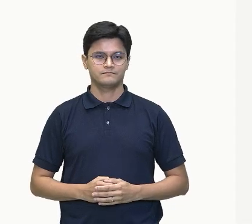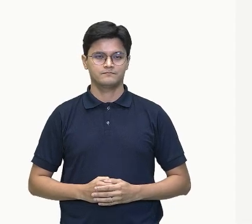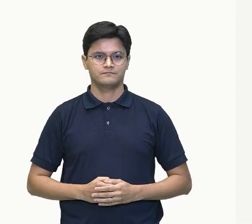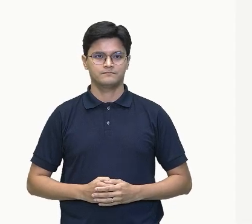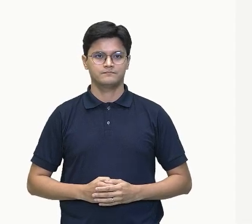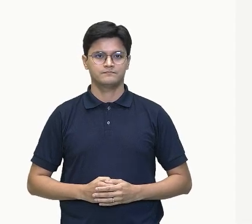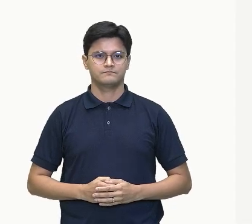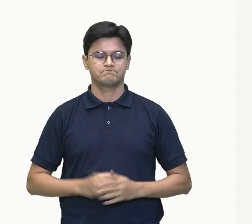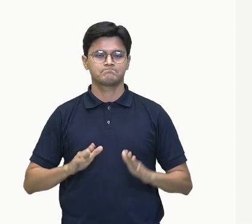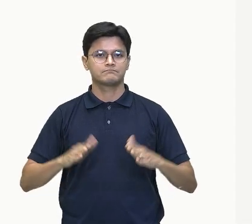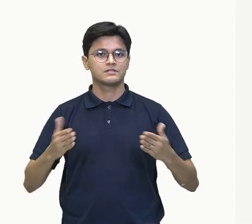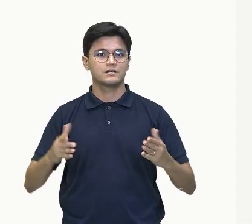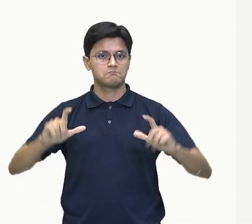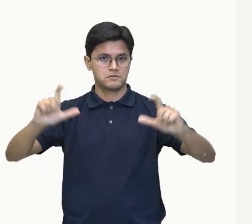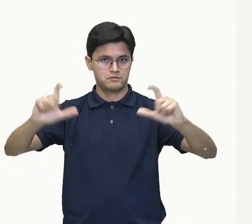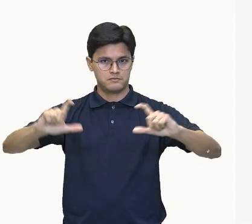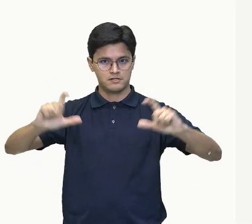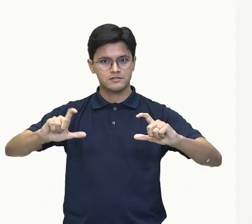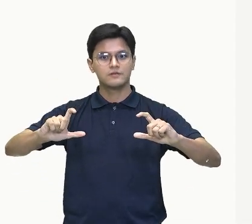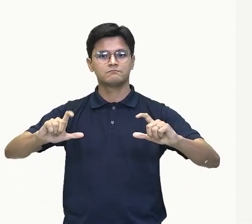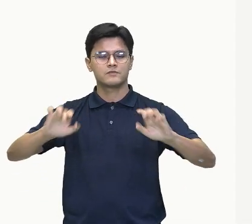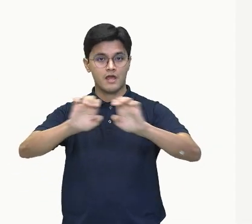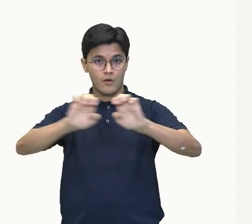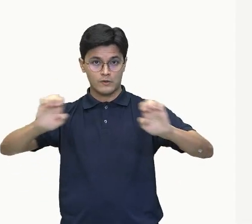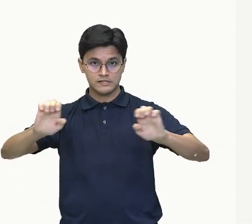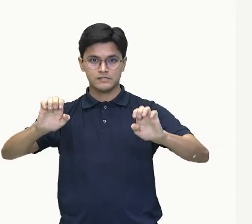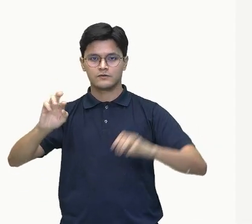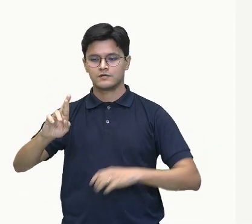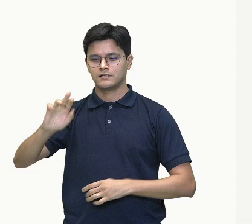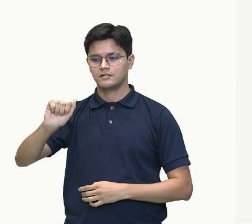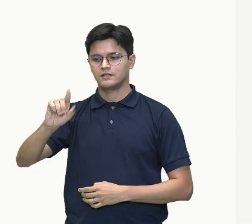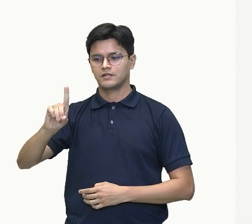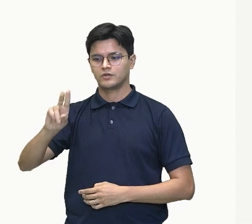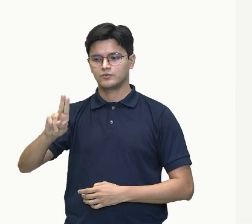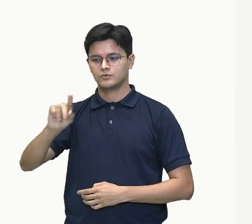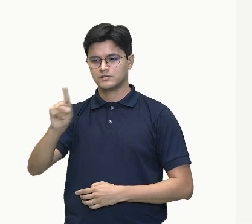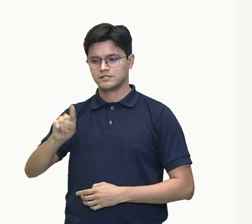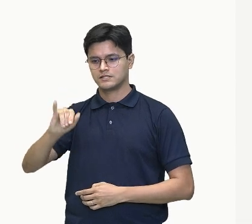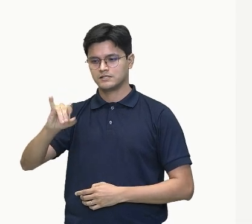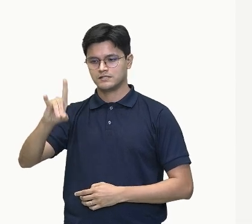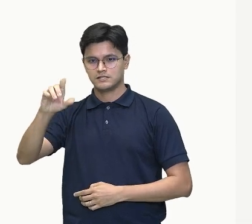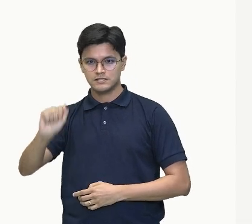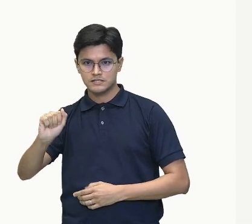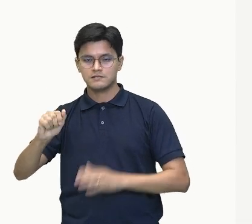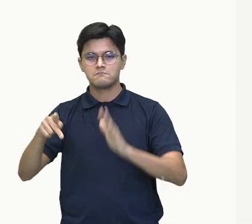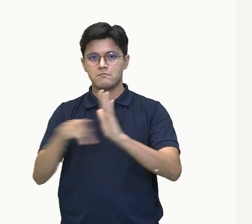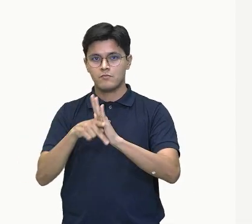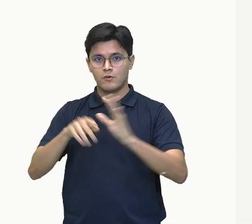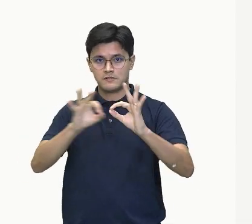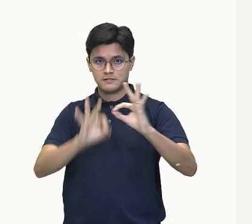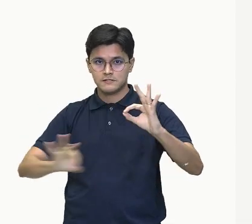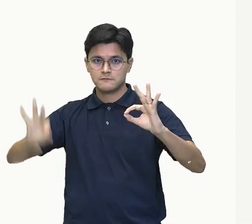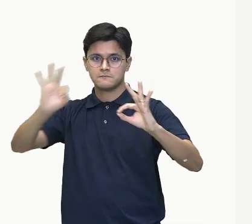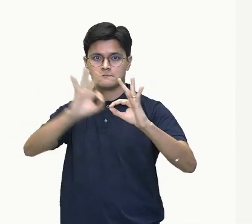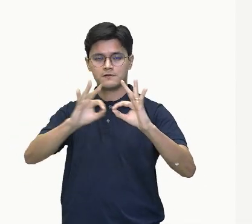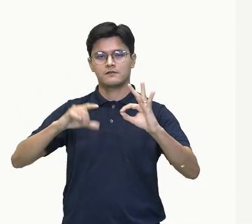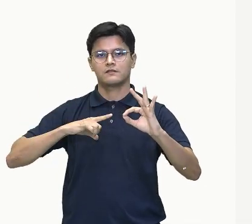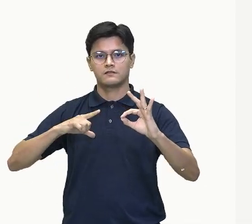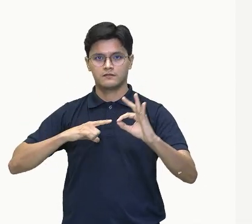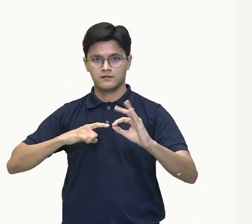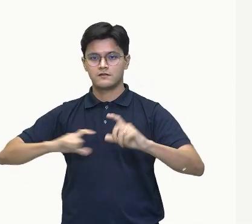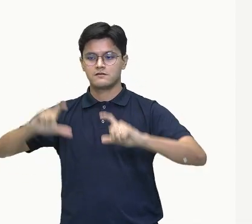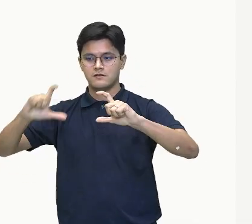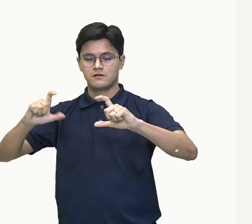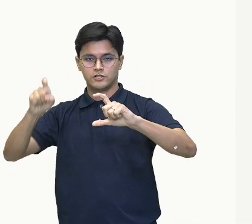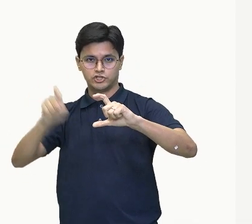a expressão reduzida, a equação reduzida da circunferência, vai trazer aqui, ó, as coordenadas do centro,